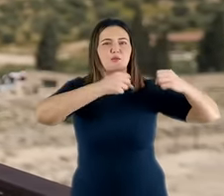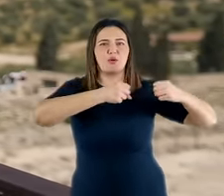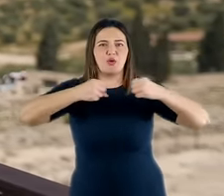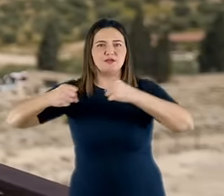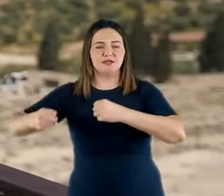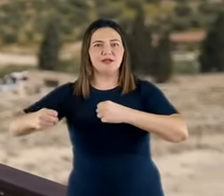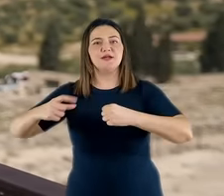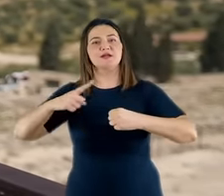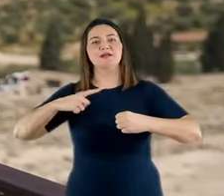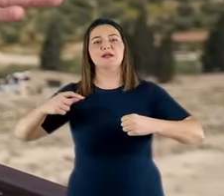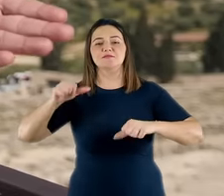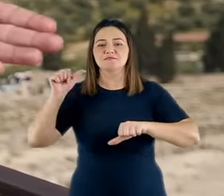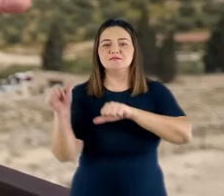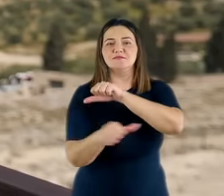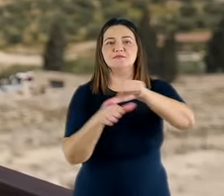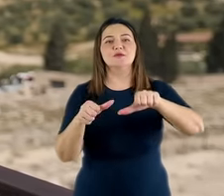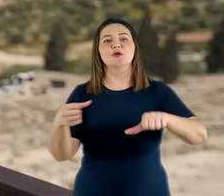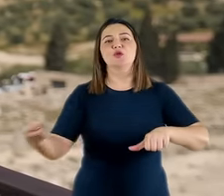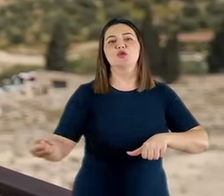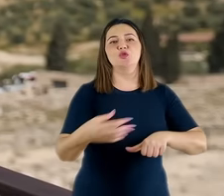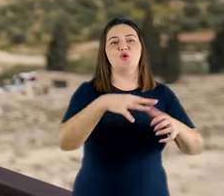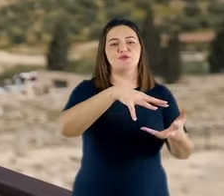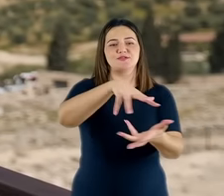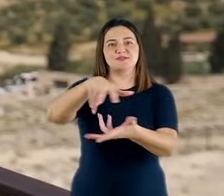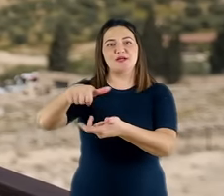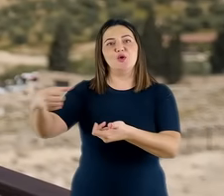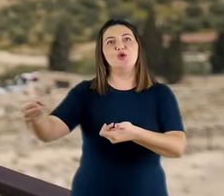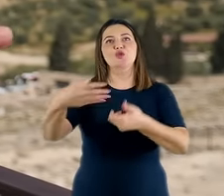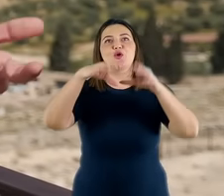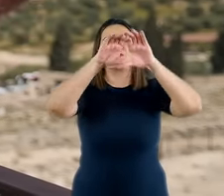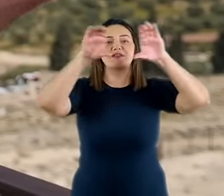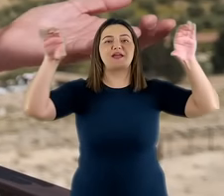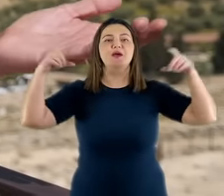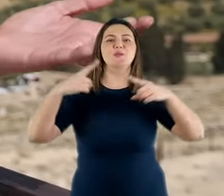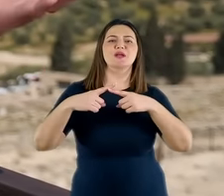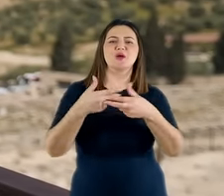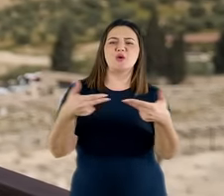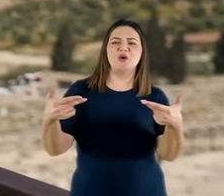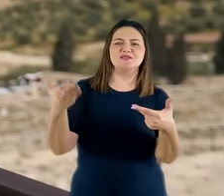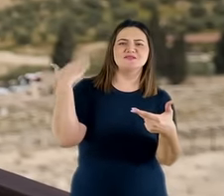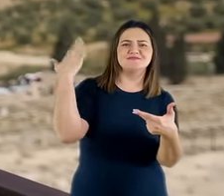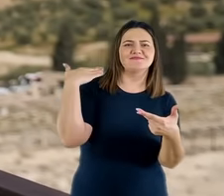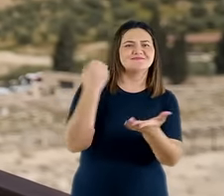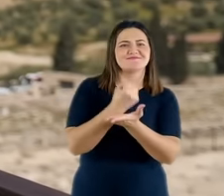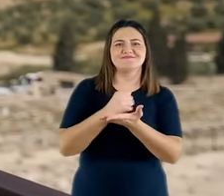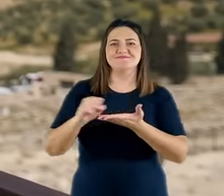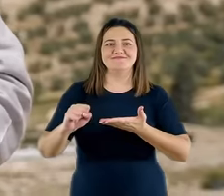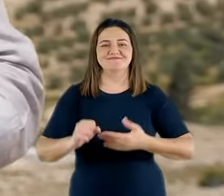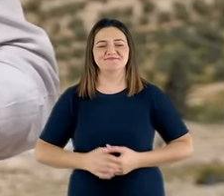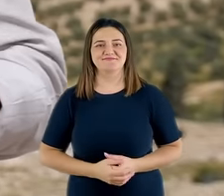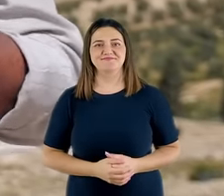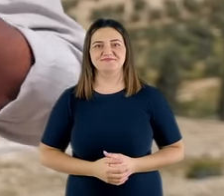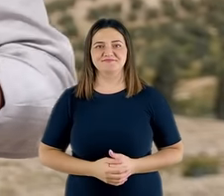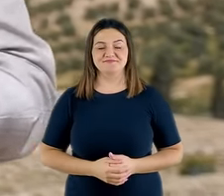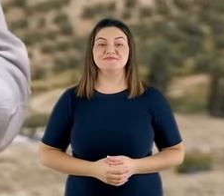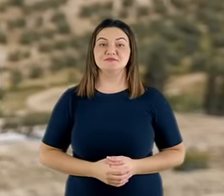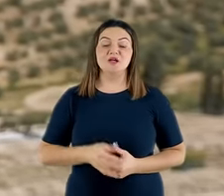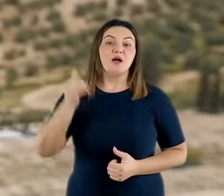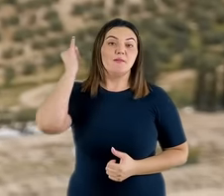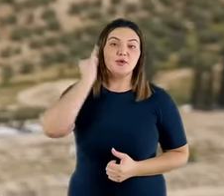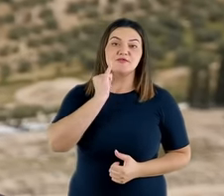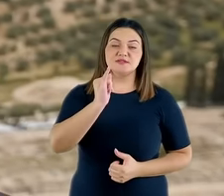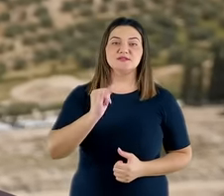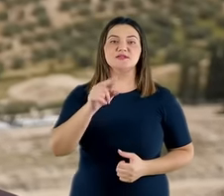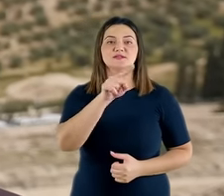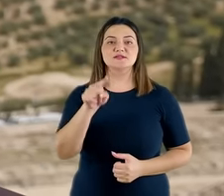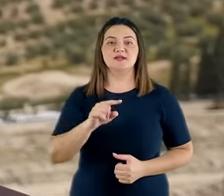de Deus, e haverá um novo céu e uma nova terra, porque todas as coisas passaram e eis que se fizeram novas. Agora, ainda na